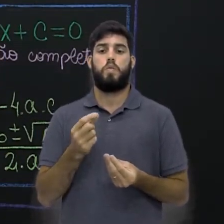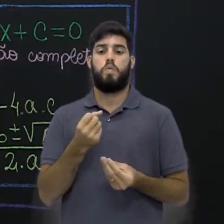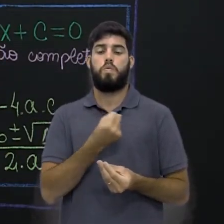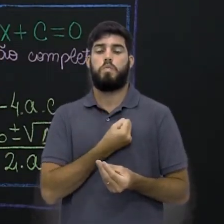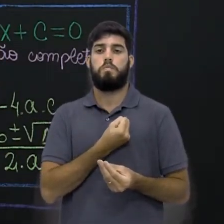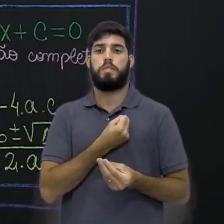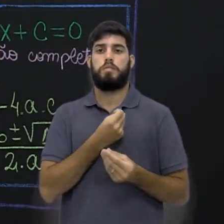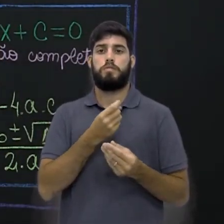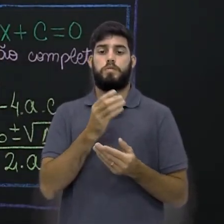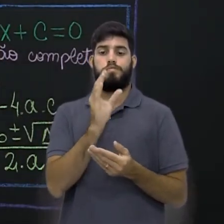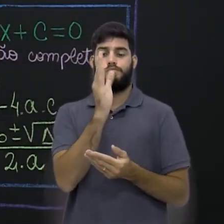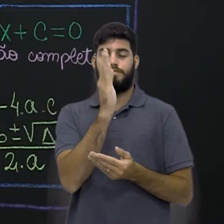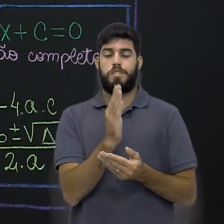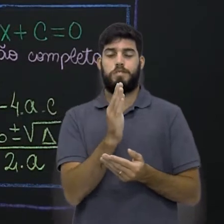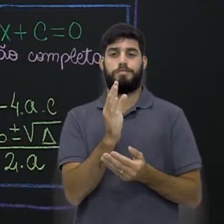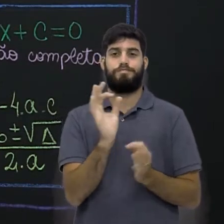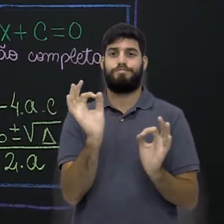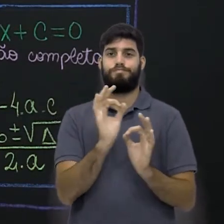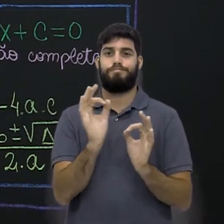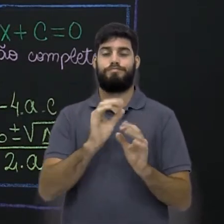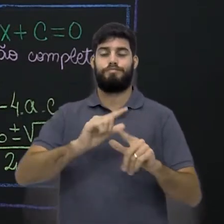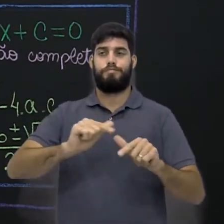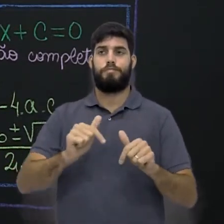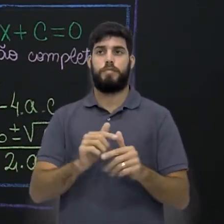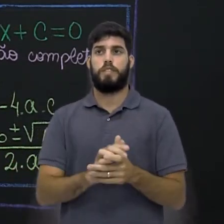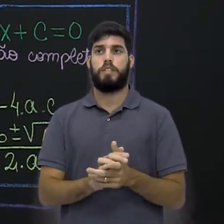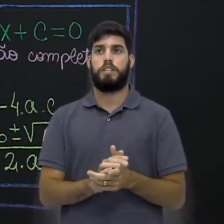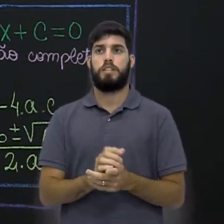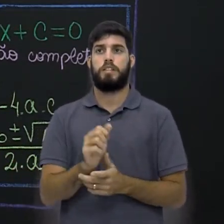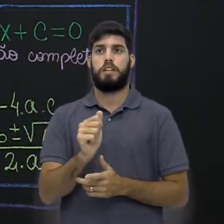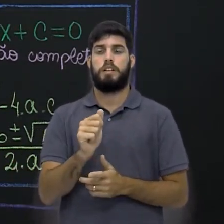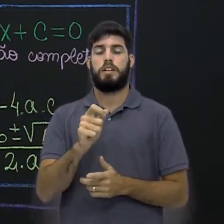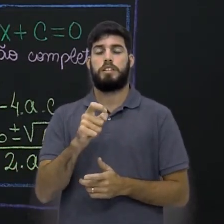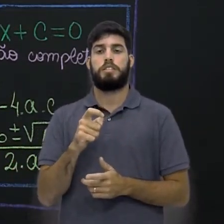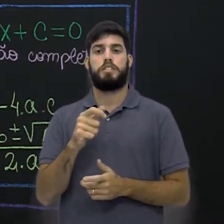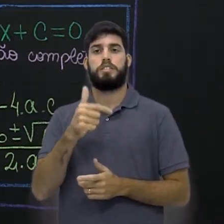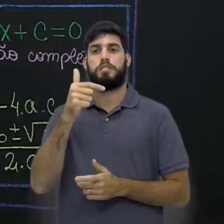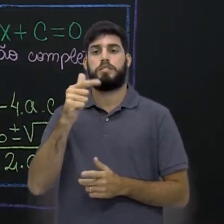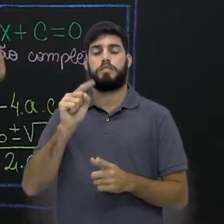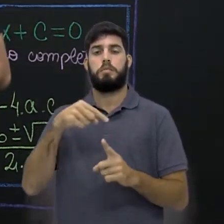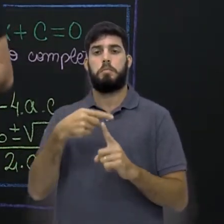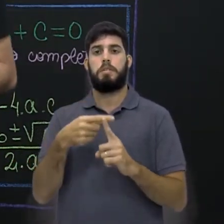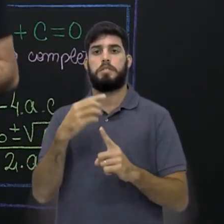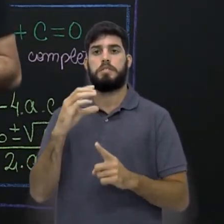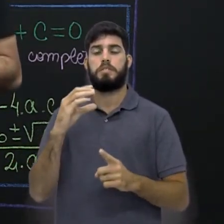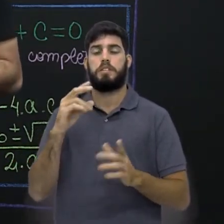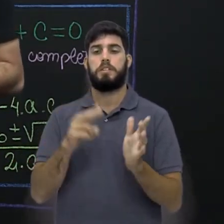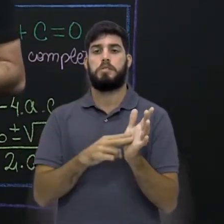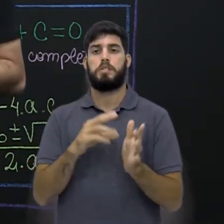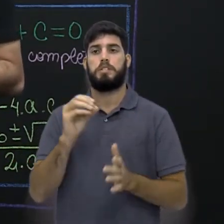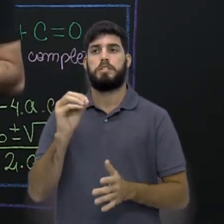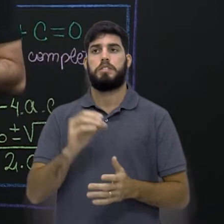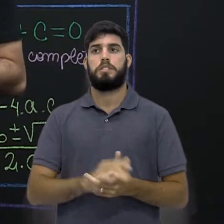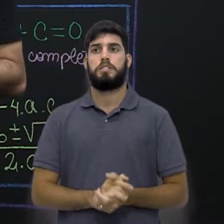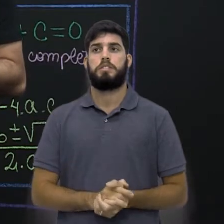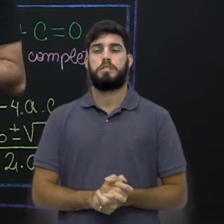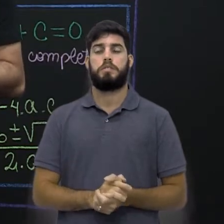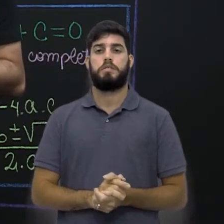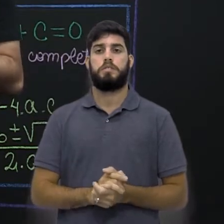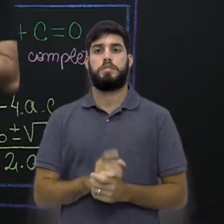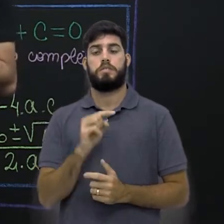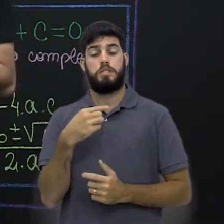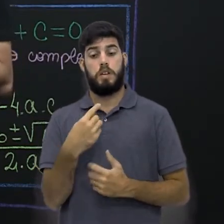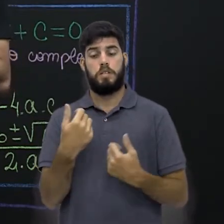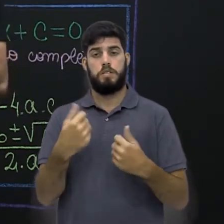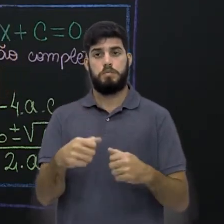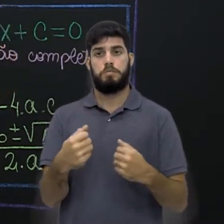existisse. Então, tem aqui no caso ax ao quadrado mais c igual a zero. E aí, como a gente tem que achar